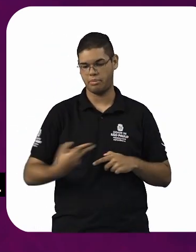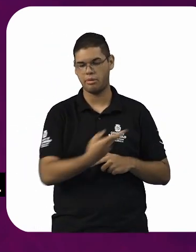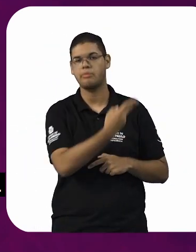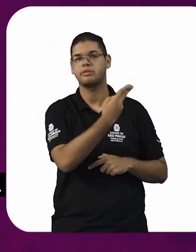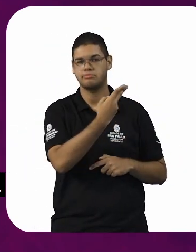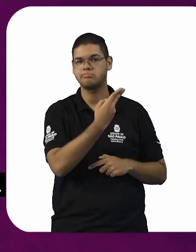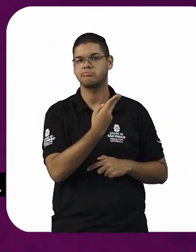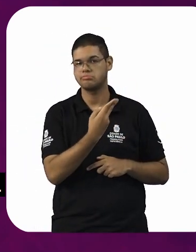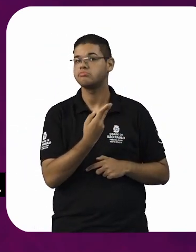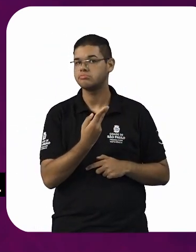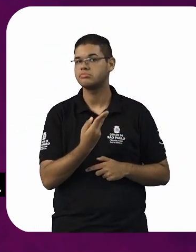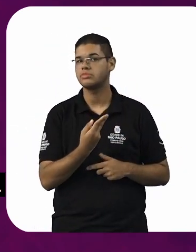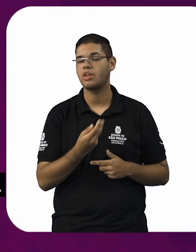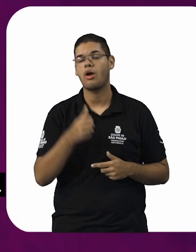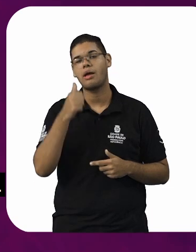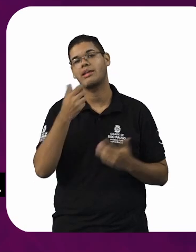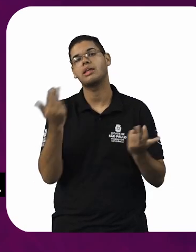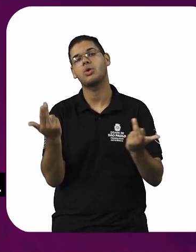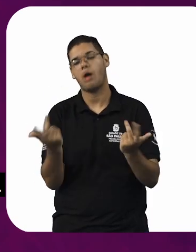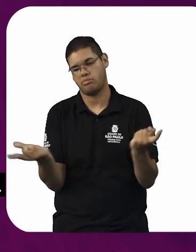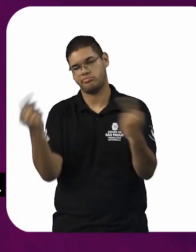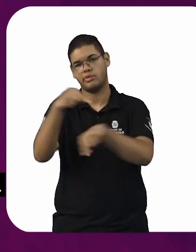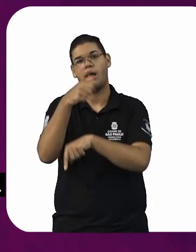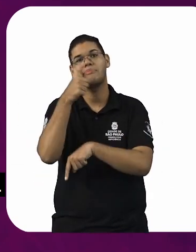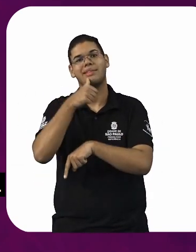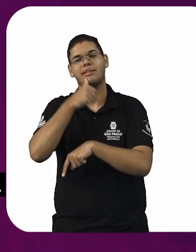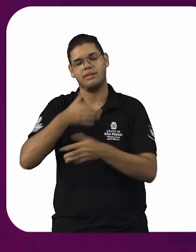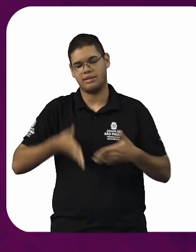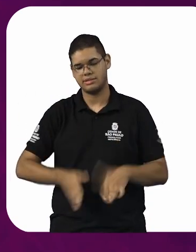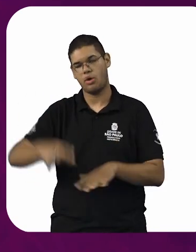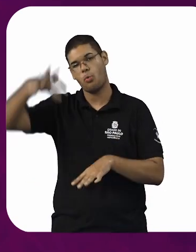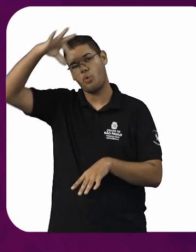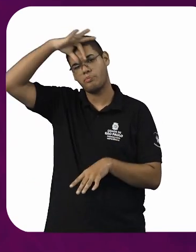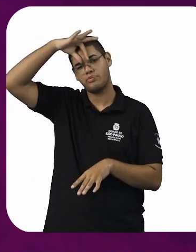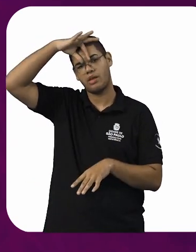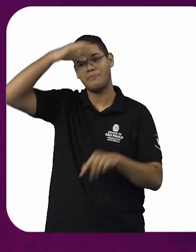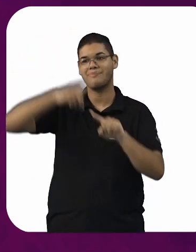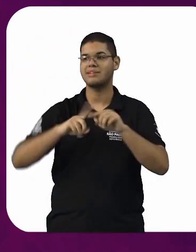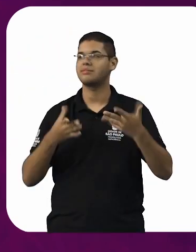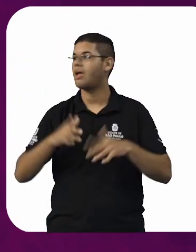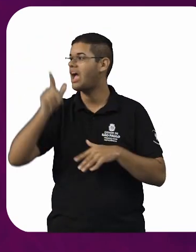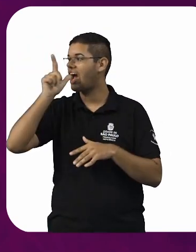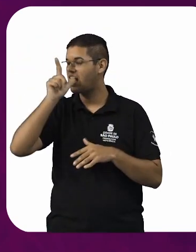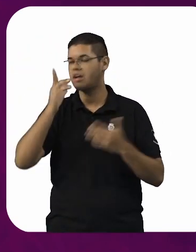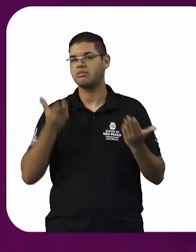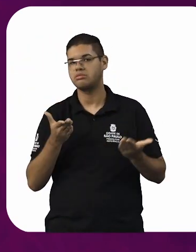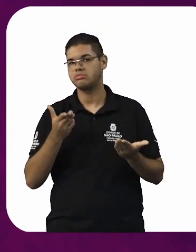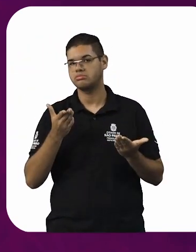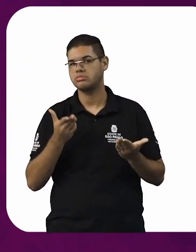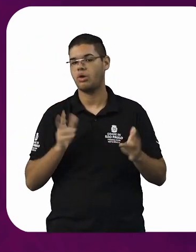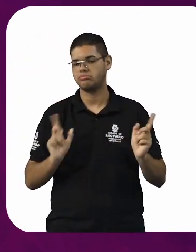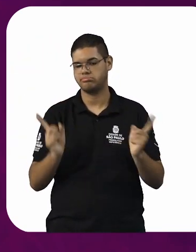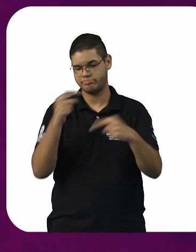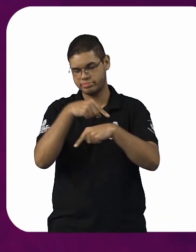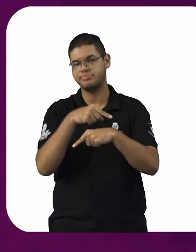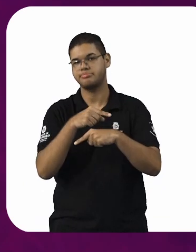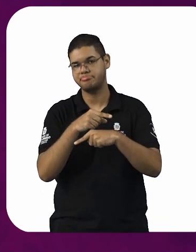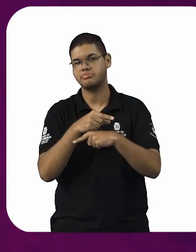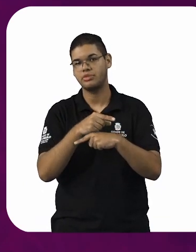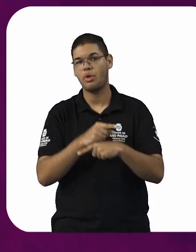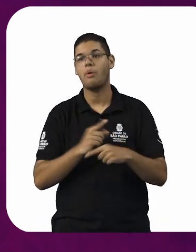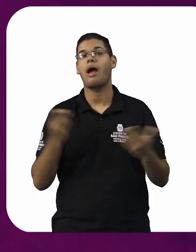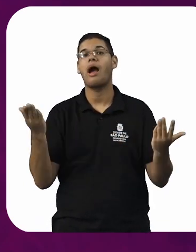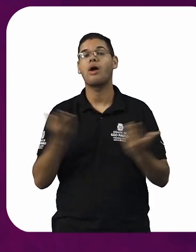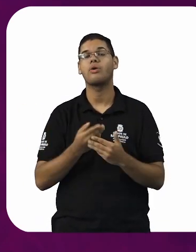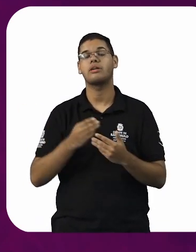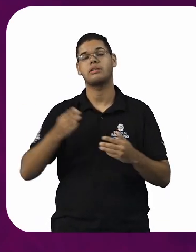como menina, como mulher, mas se entende como homem, é o homem trans. É o critério da identidade de gênero. Cuidado, na biologia fazia o